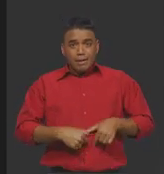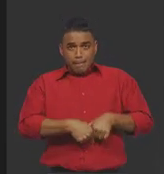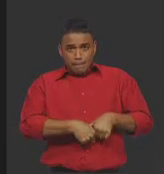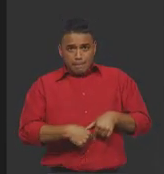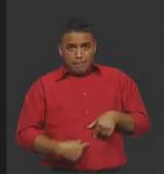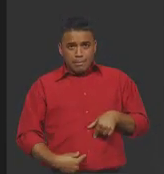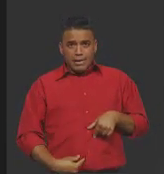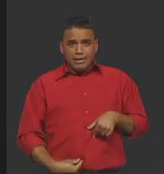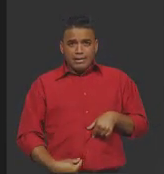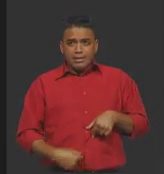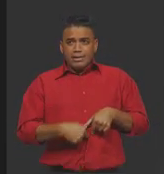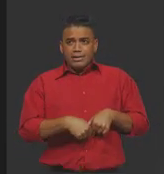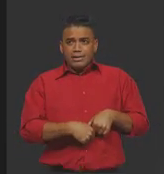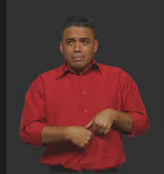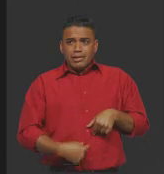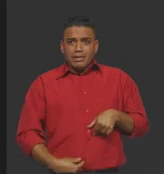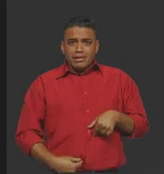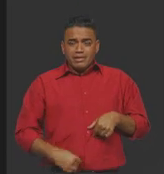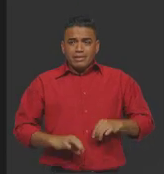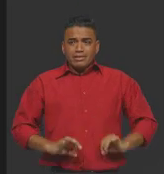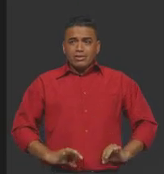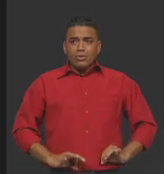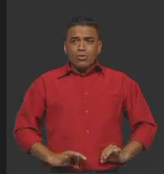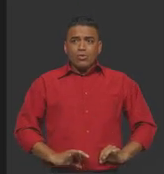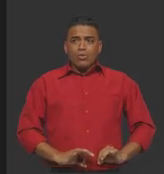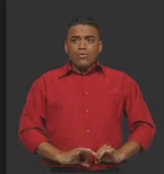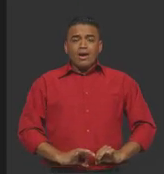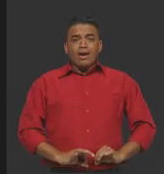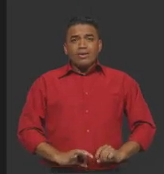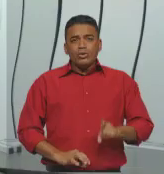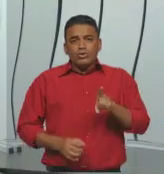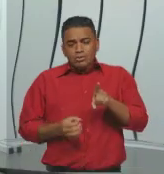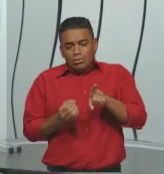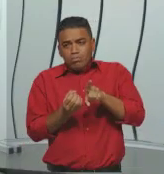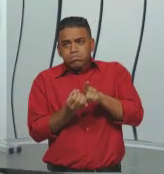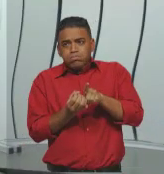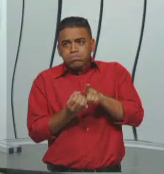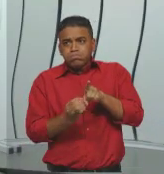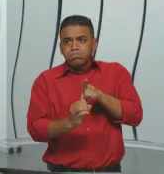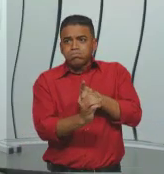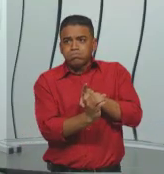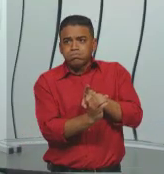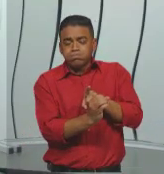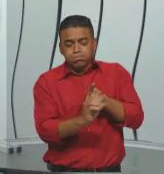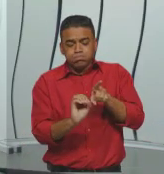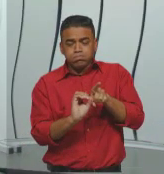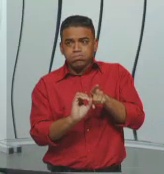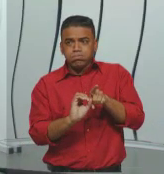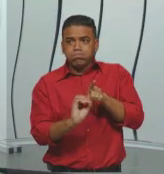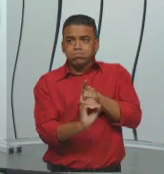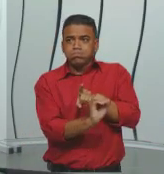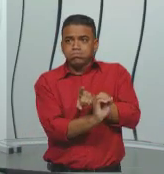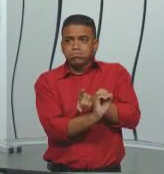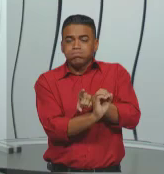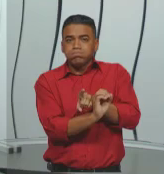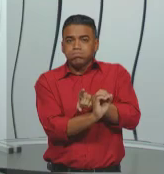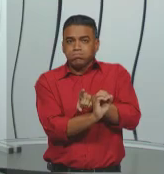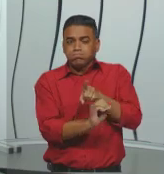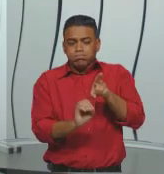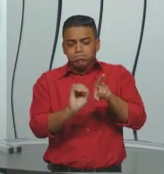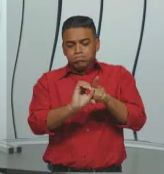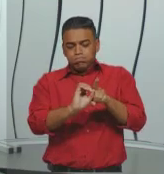pâncreas, os ovários e os testículos. Então, hoje tem muita coisa para ver, né? Vamos